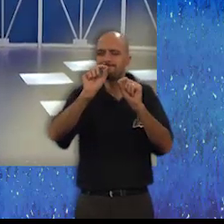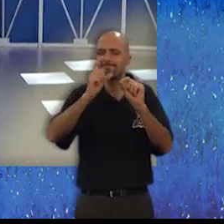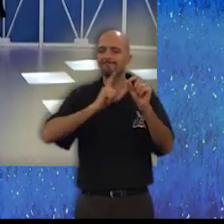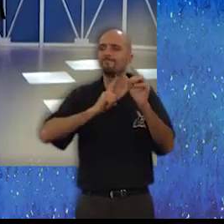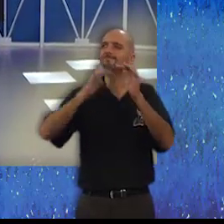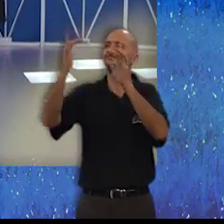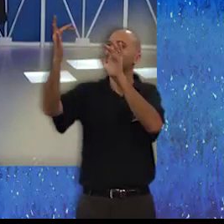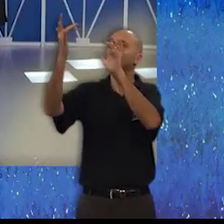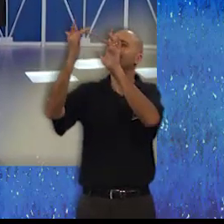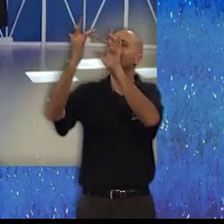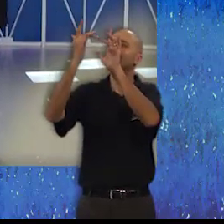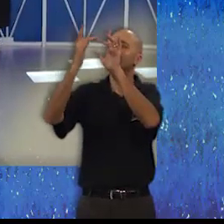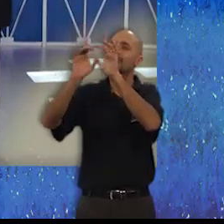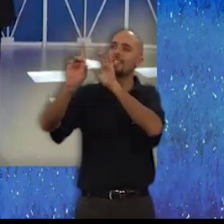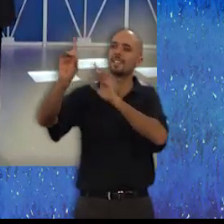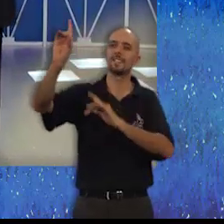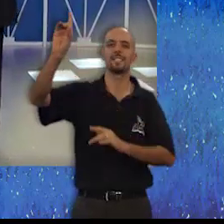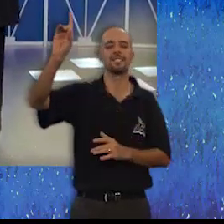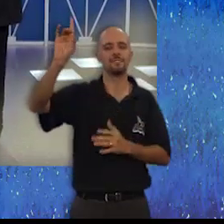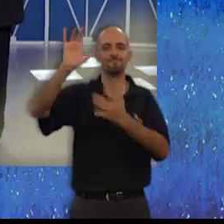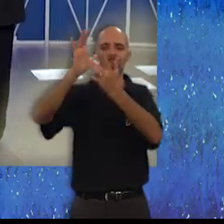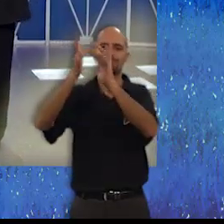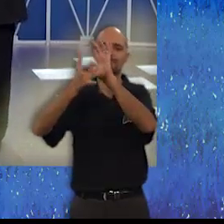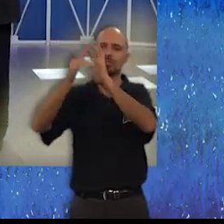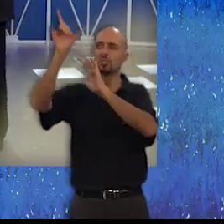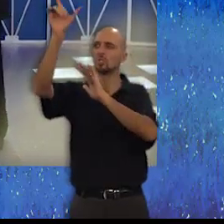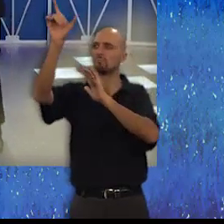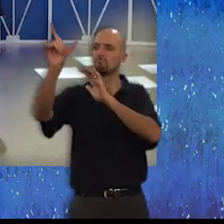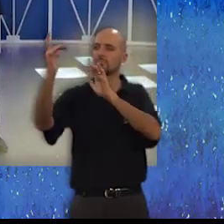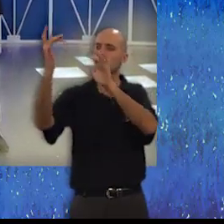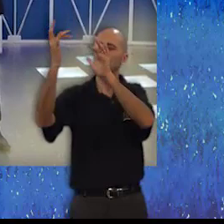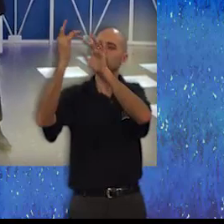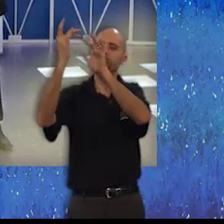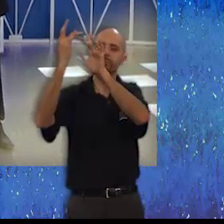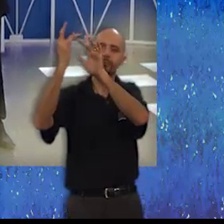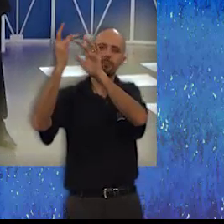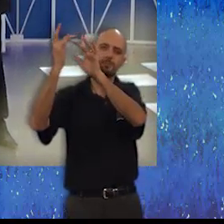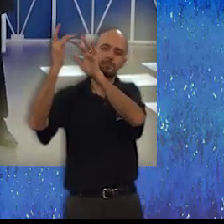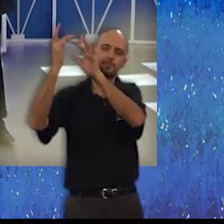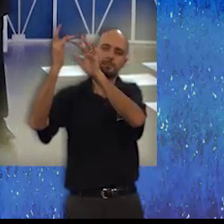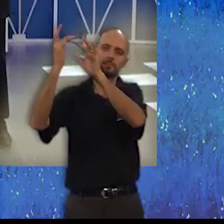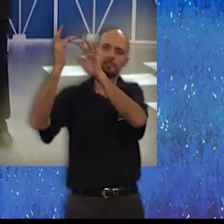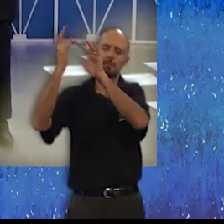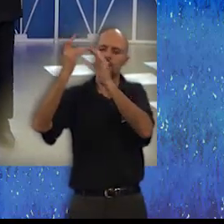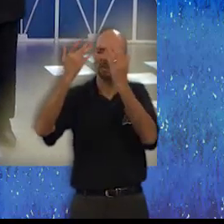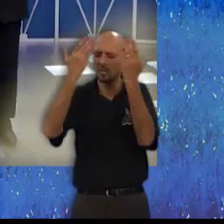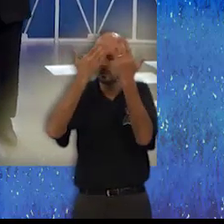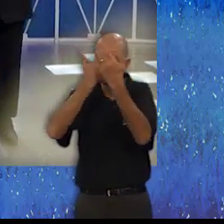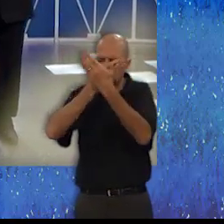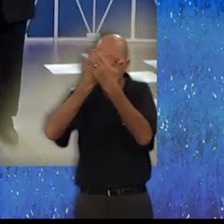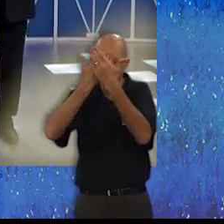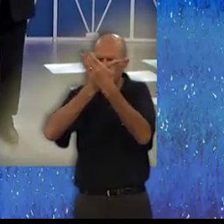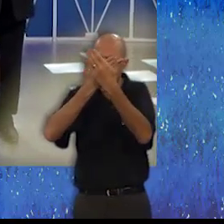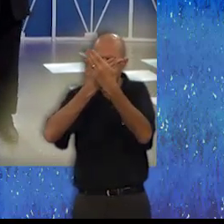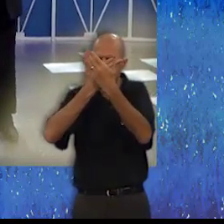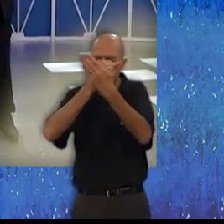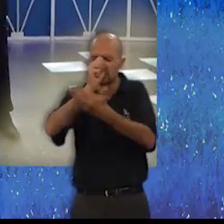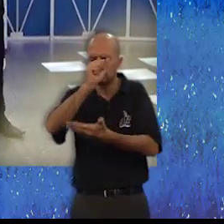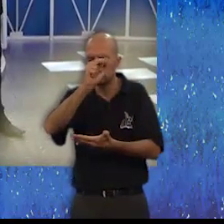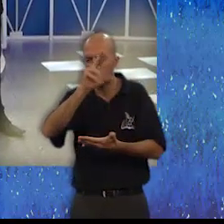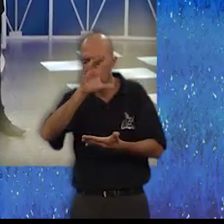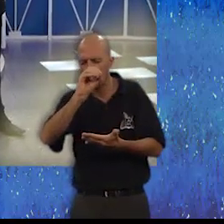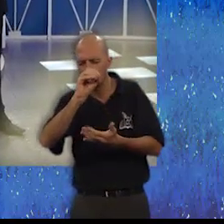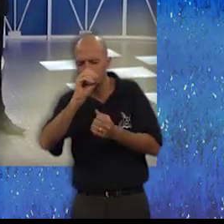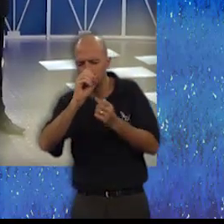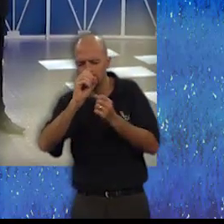pudesse enxergar as coisas de Deus. Foi isso que Deus fez com Saulo. Depois que ele abriu os olhos, Deus enviou